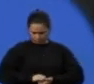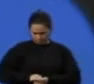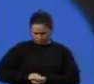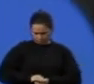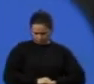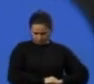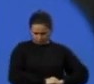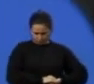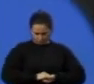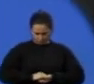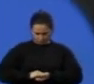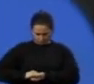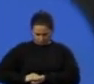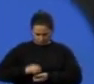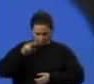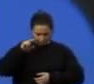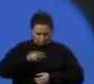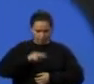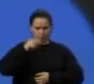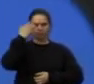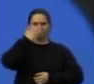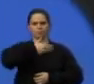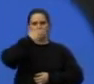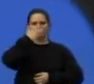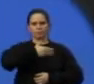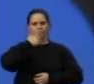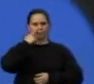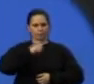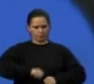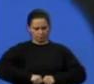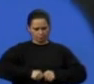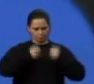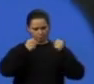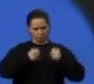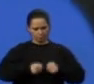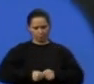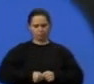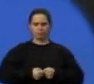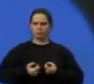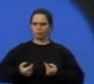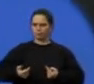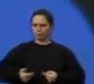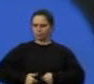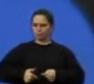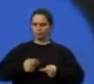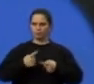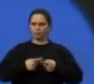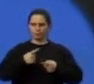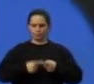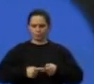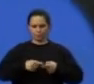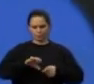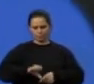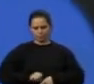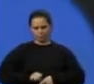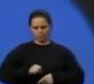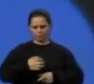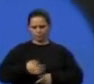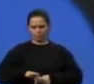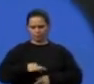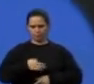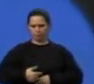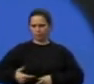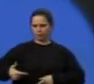internamente. Numa situação de uma lesão, de um trauma que pode ser provocado por um ferimento de